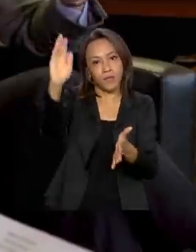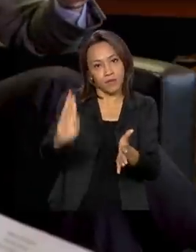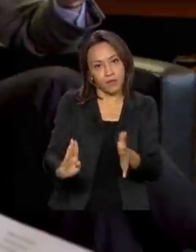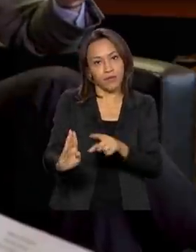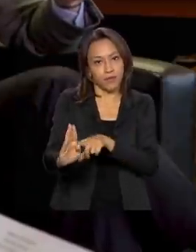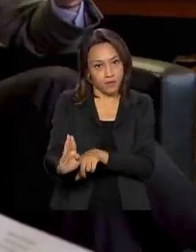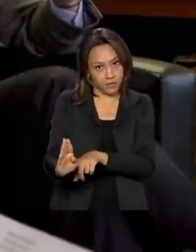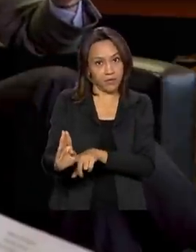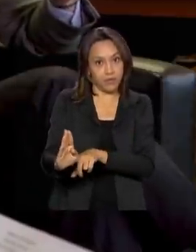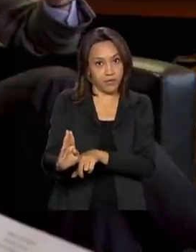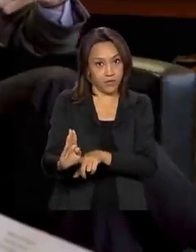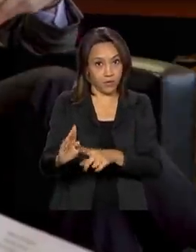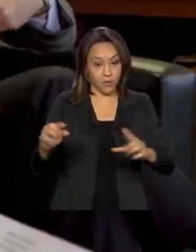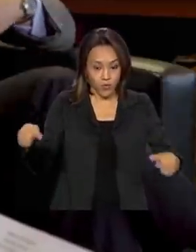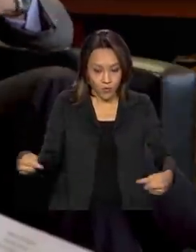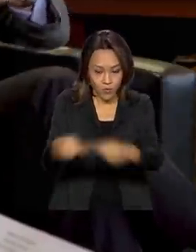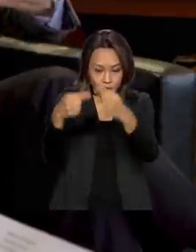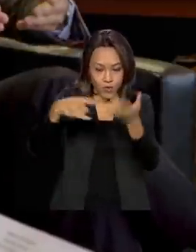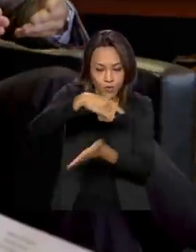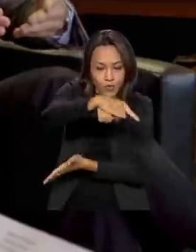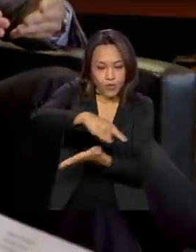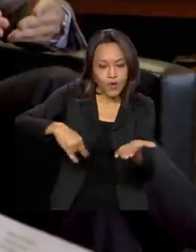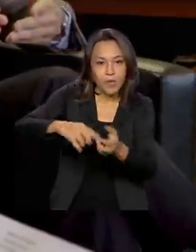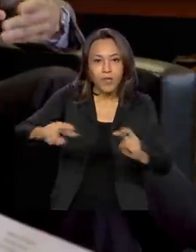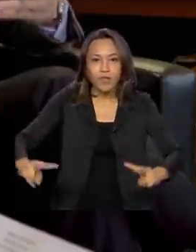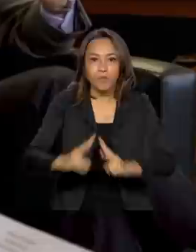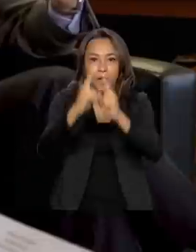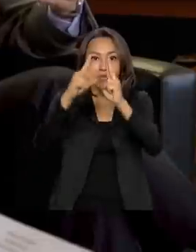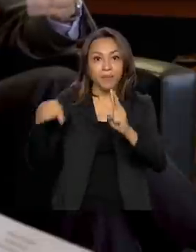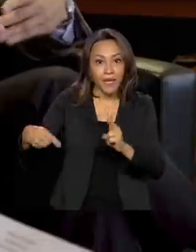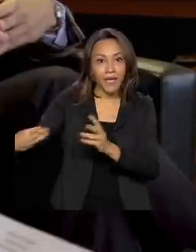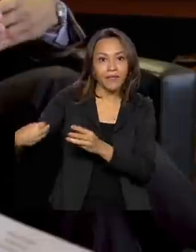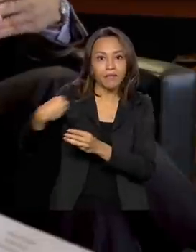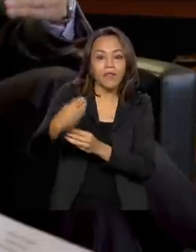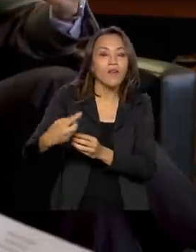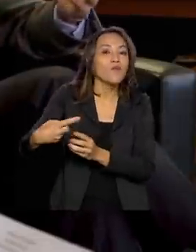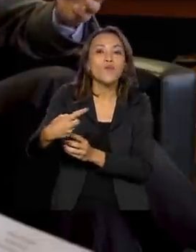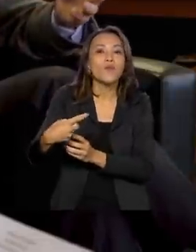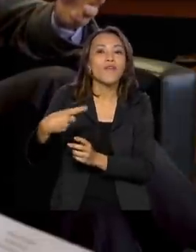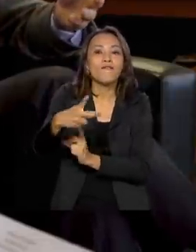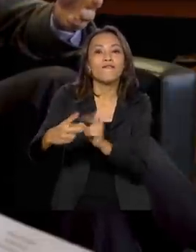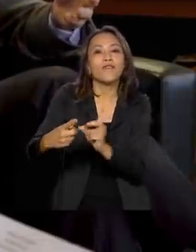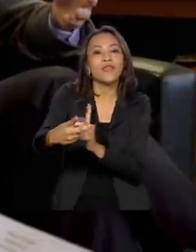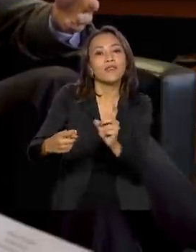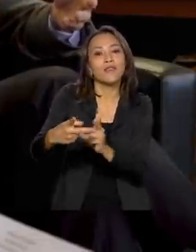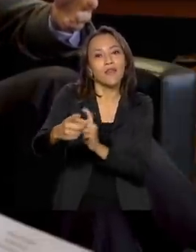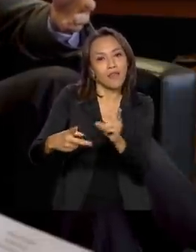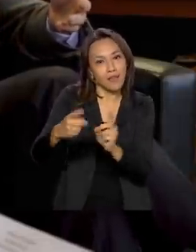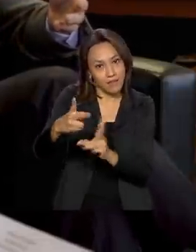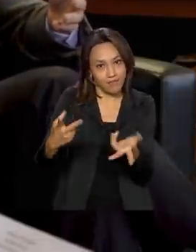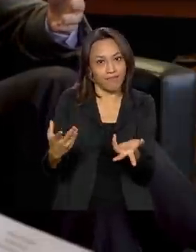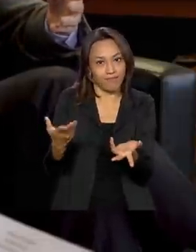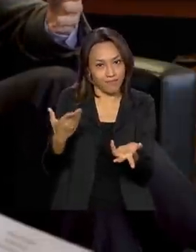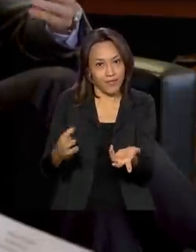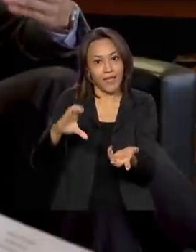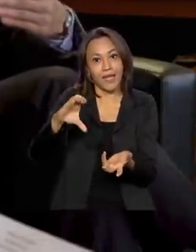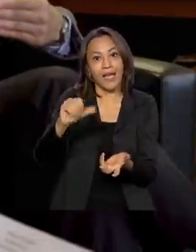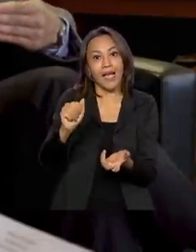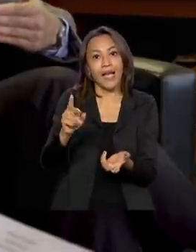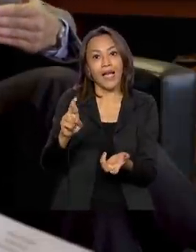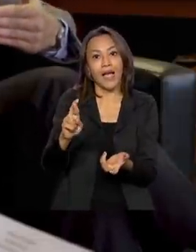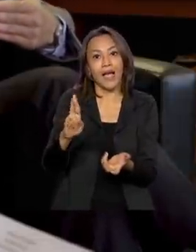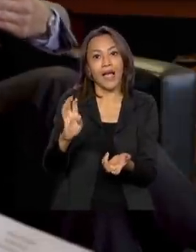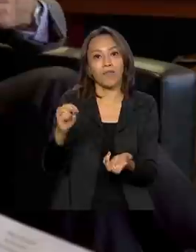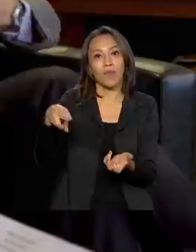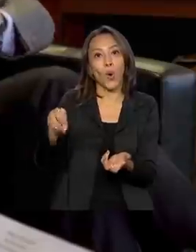dentro da lógica do Acordo de Paris, no sentido de ser um fornecedor de crédito de carbono mundiais. Então, quando o